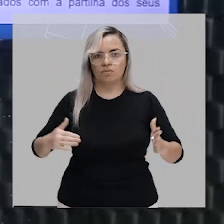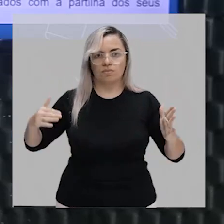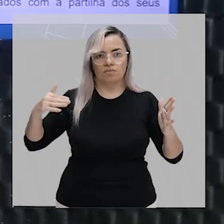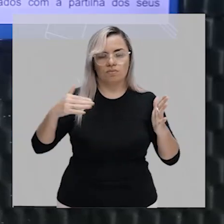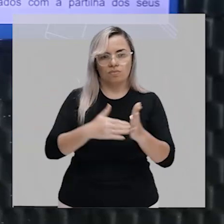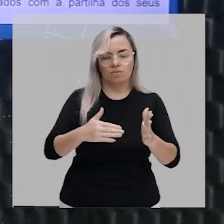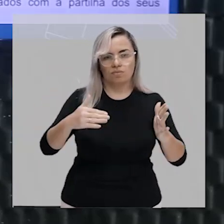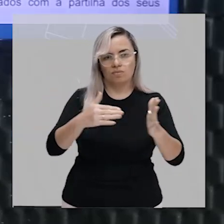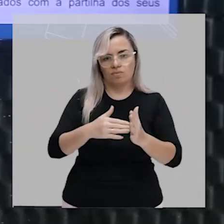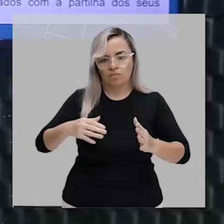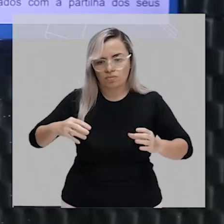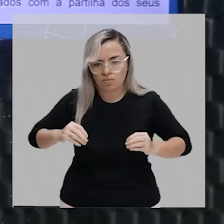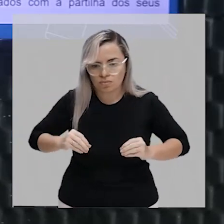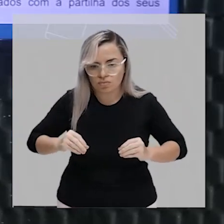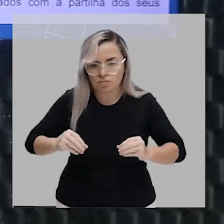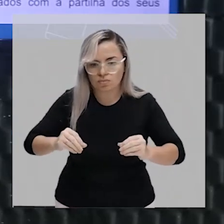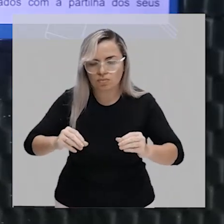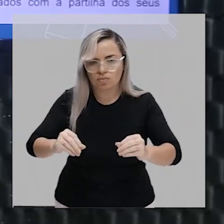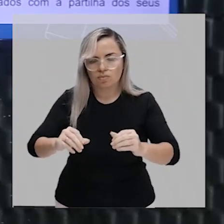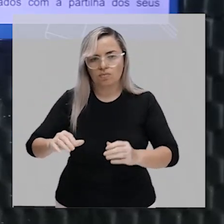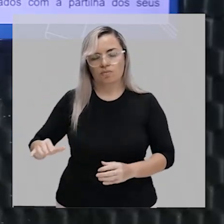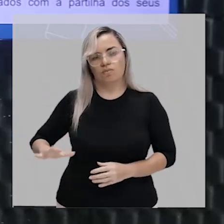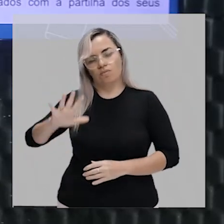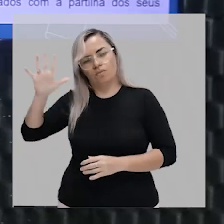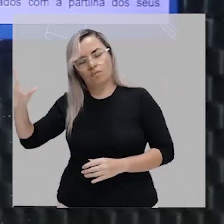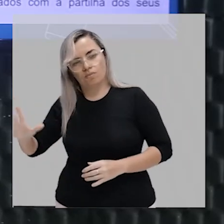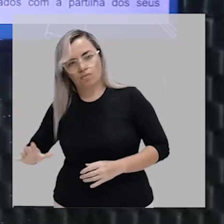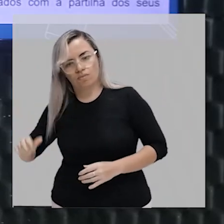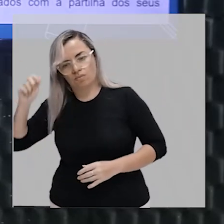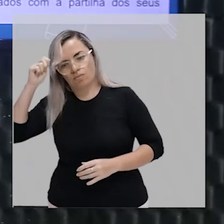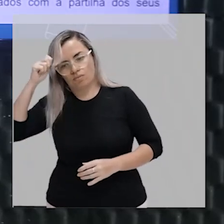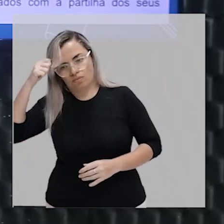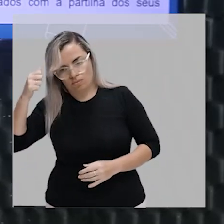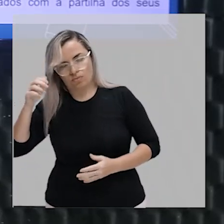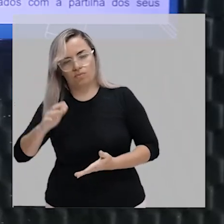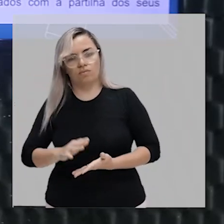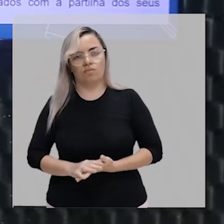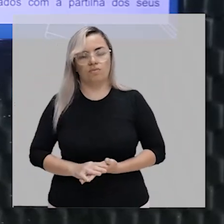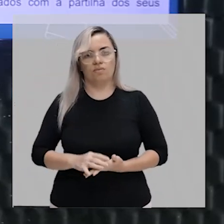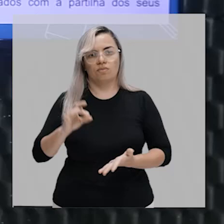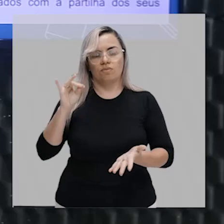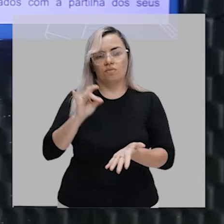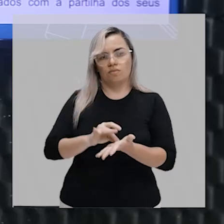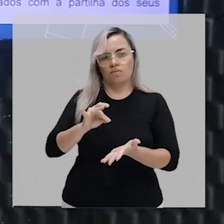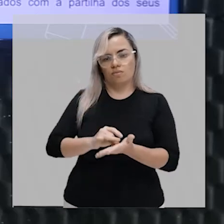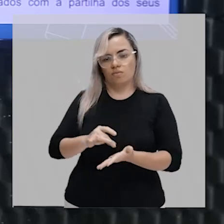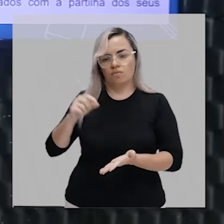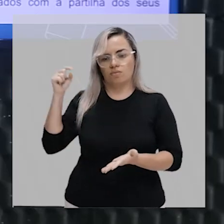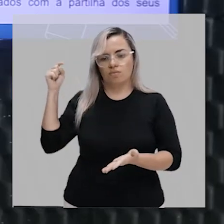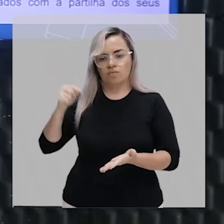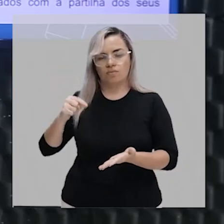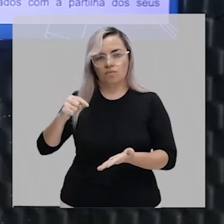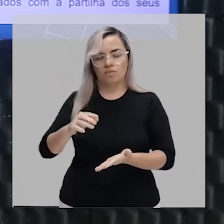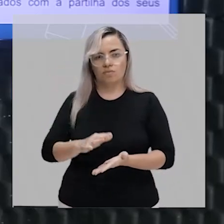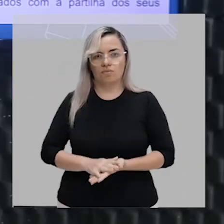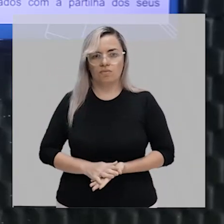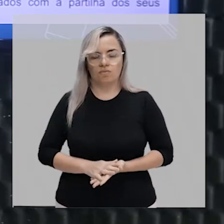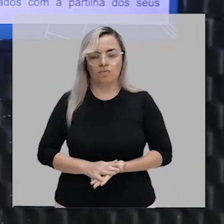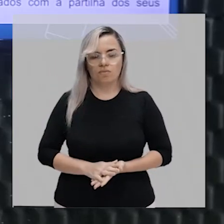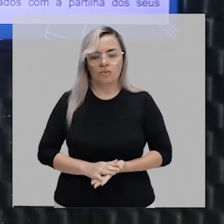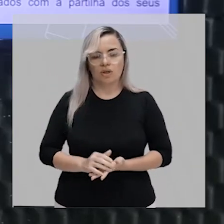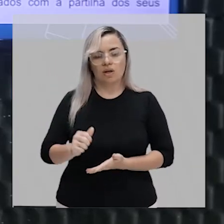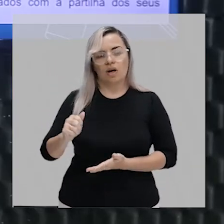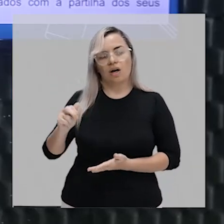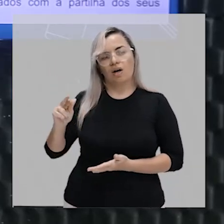fronteiras da África, boa parte dessas fronteiras, na verdade, são fronteiras o quê?